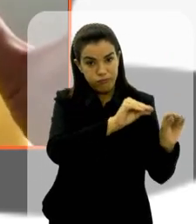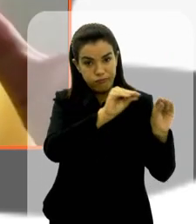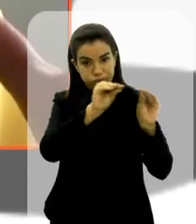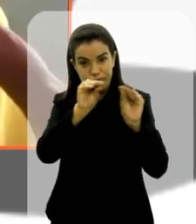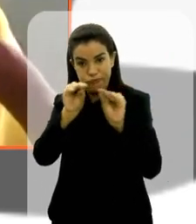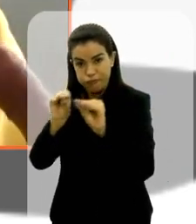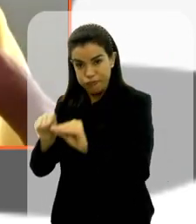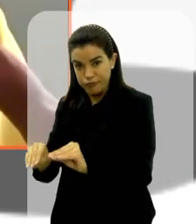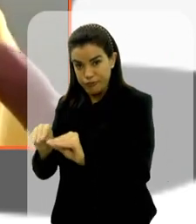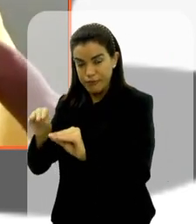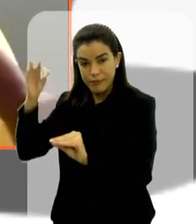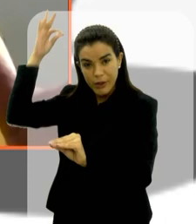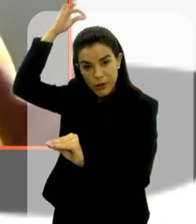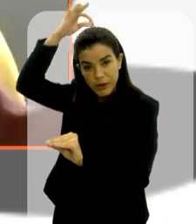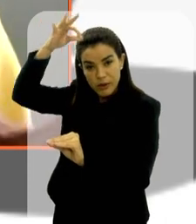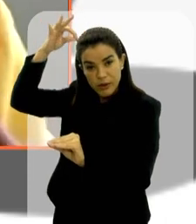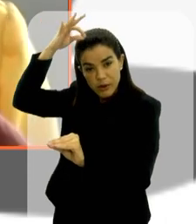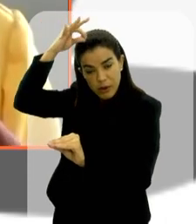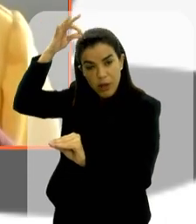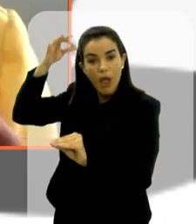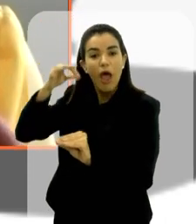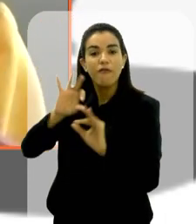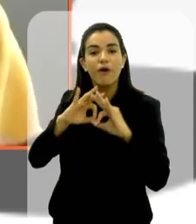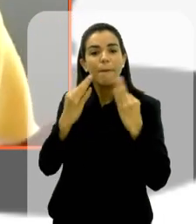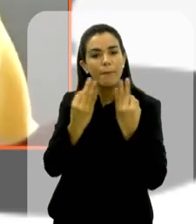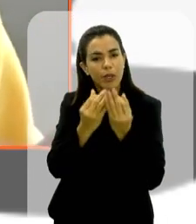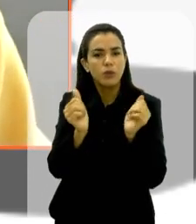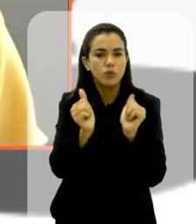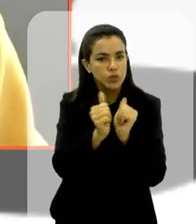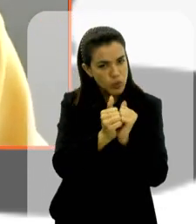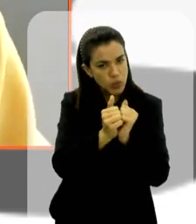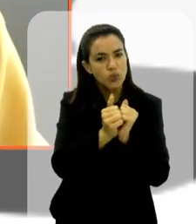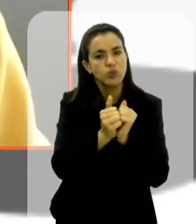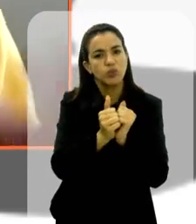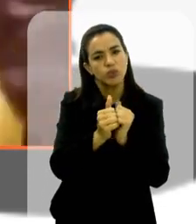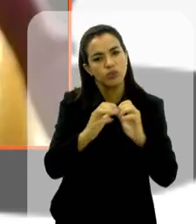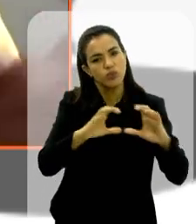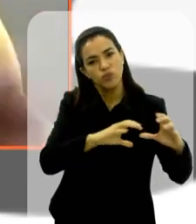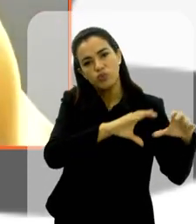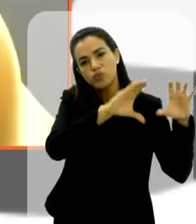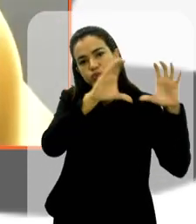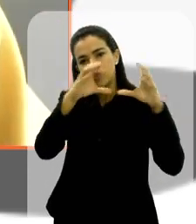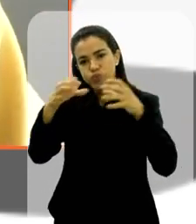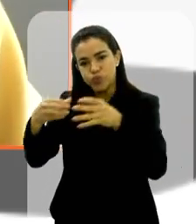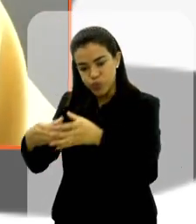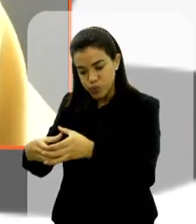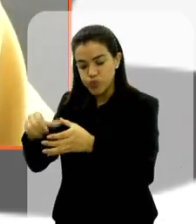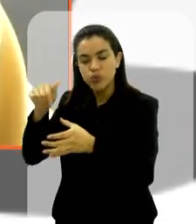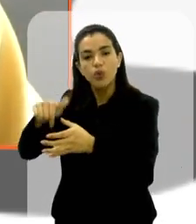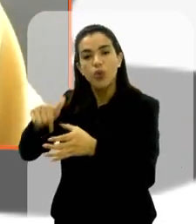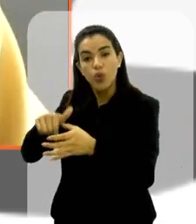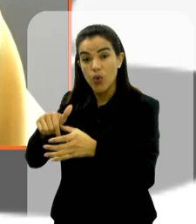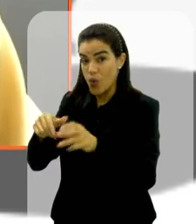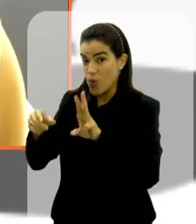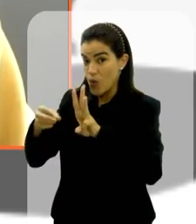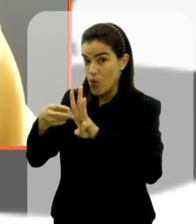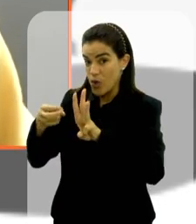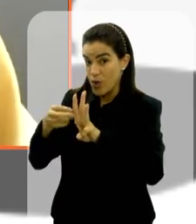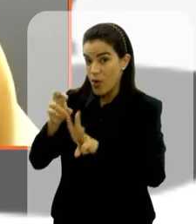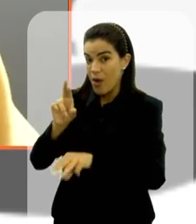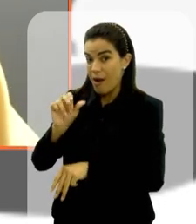do Rio de Janeiro, para o Espírito Santo, ele trouxe a família dele. Junto com a família dele estava o grande índio